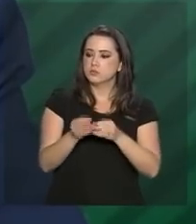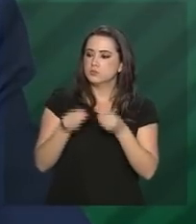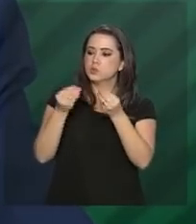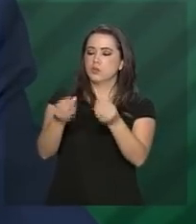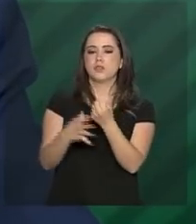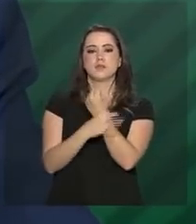a segurança da população.